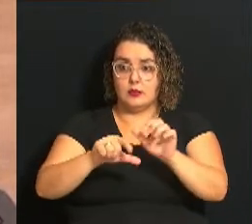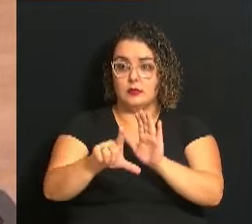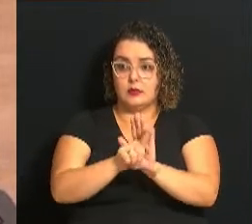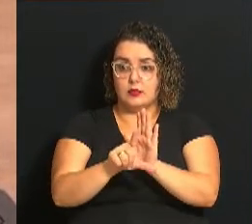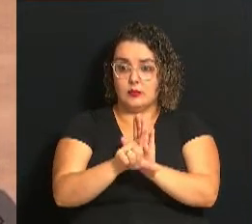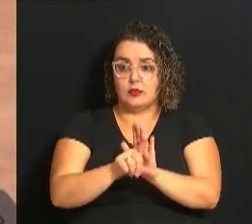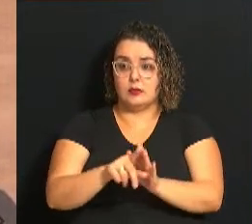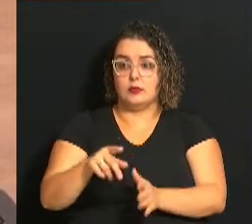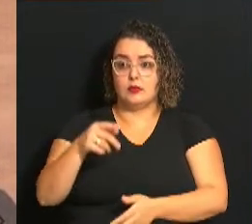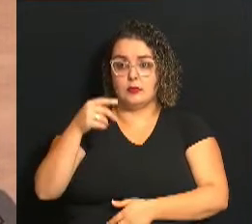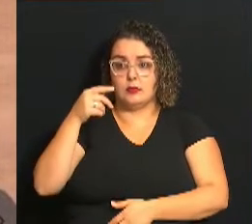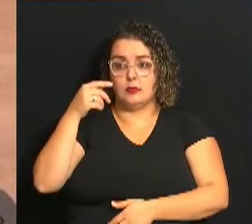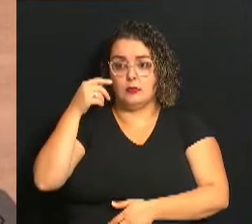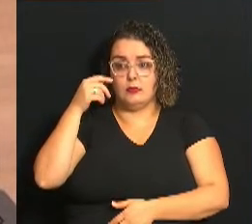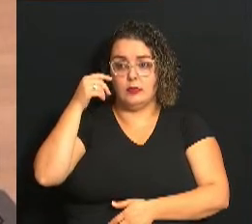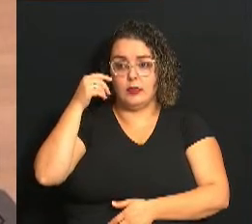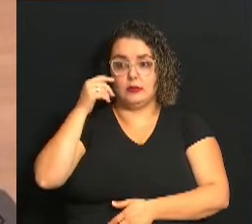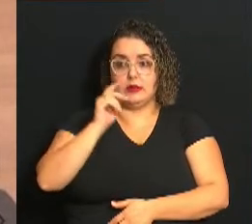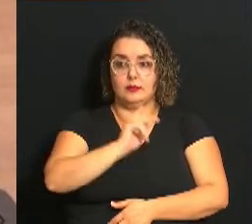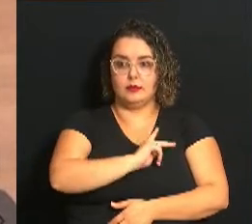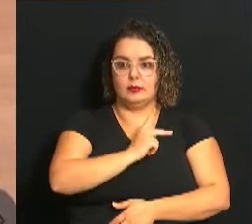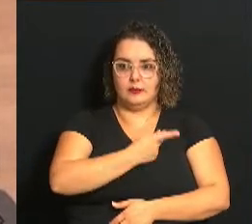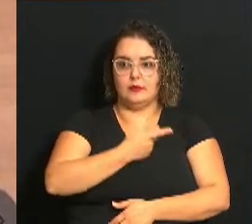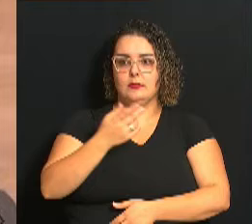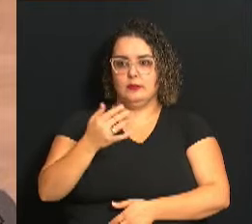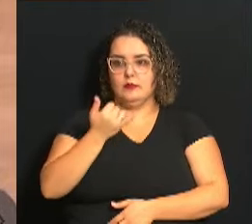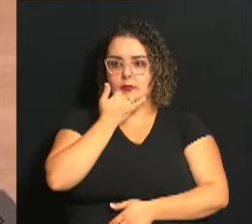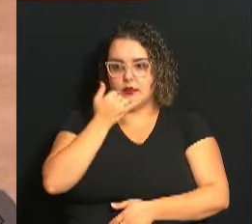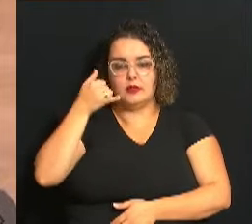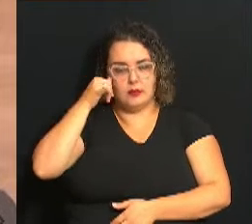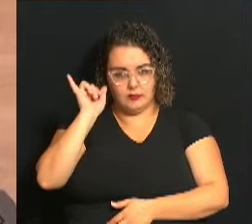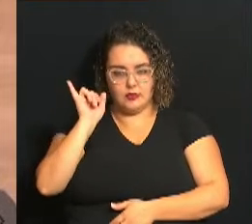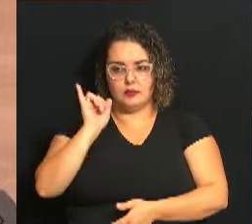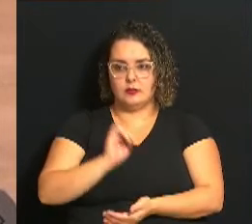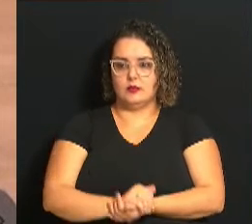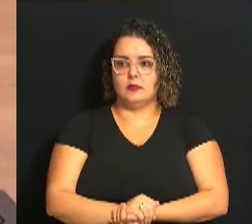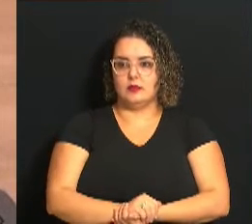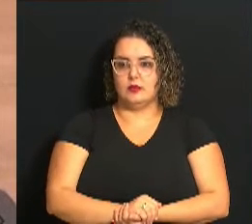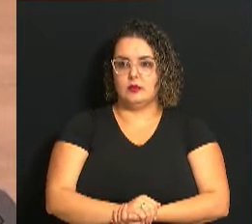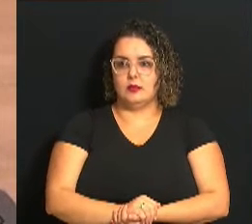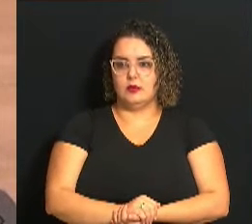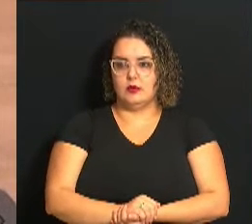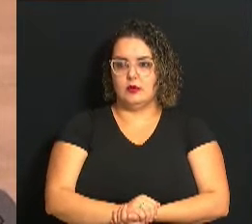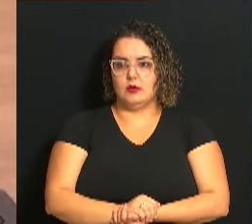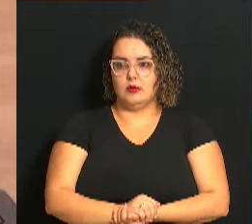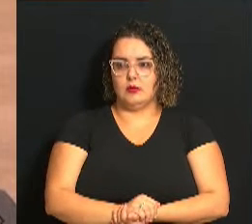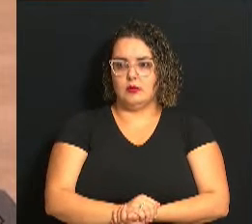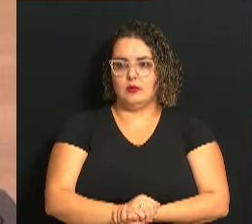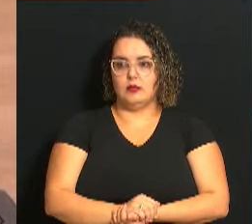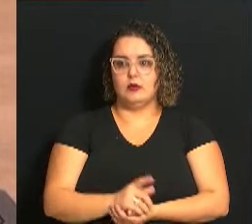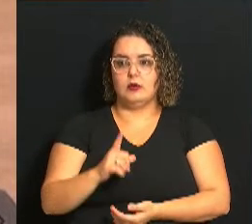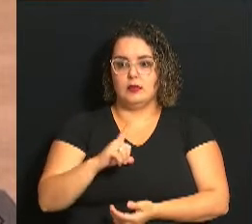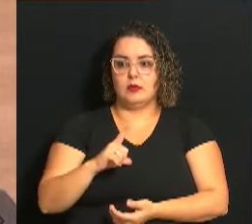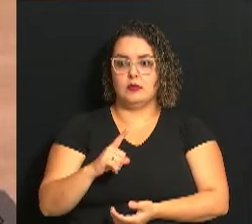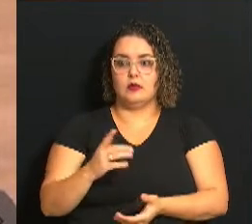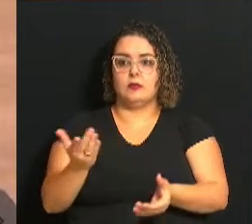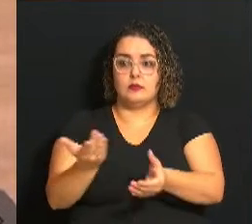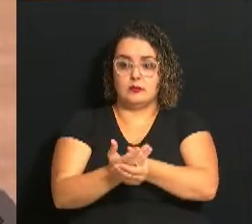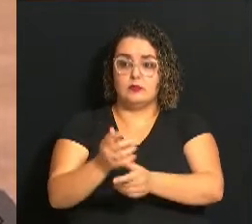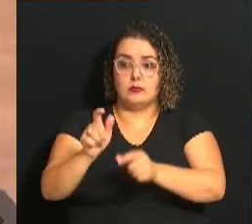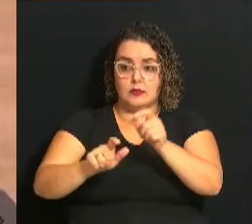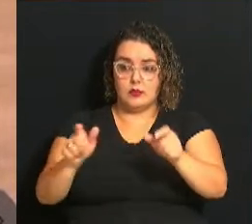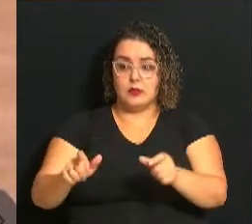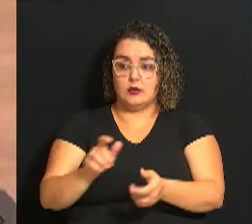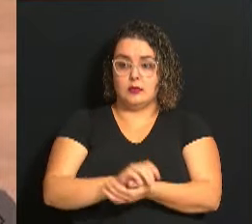só justificando o seu questionamento, né, Paulo Búfalo, perdão, nós temos mais ou menos esse montante de pessoas como